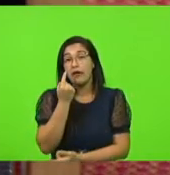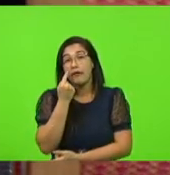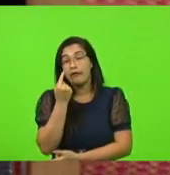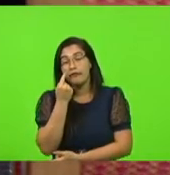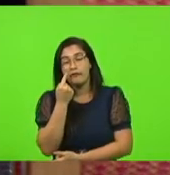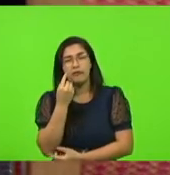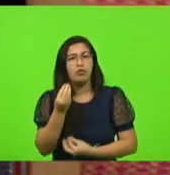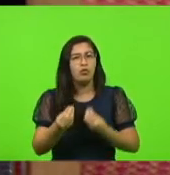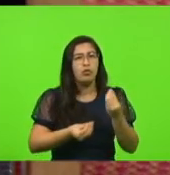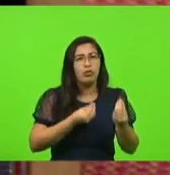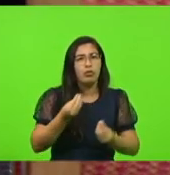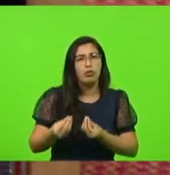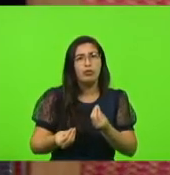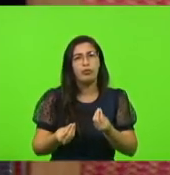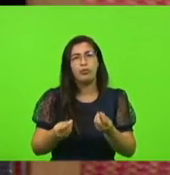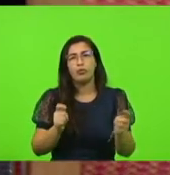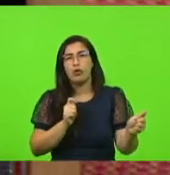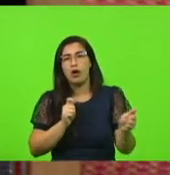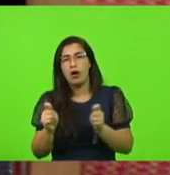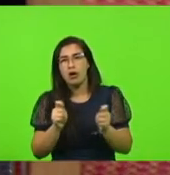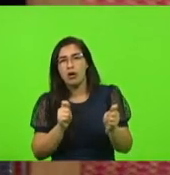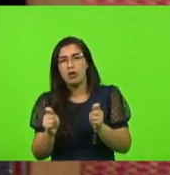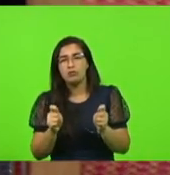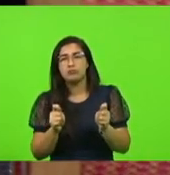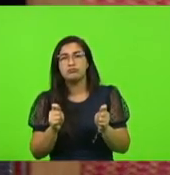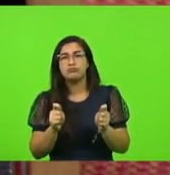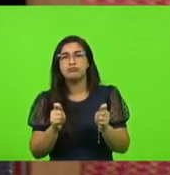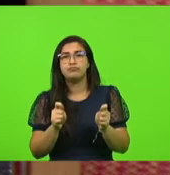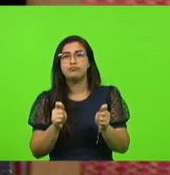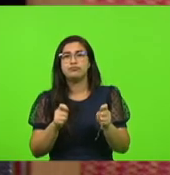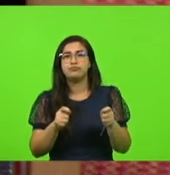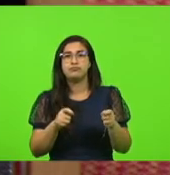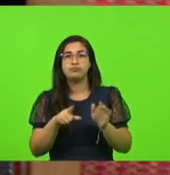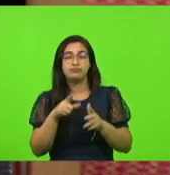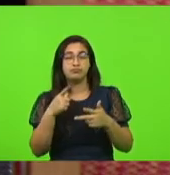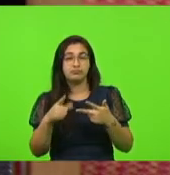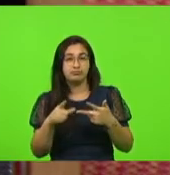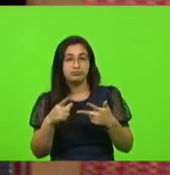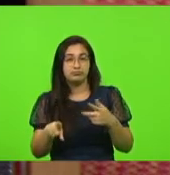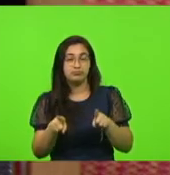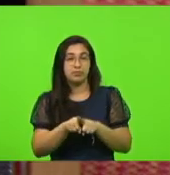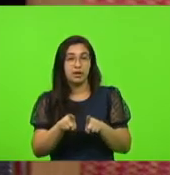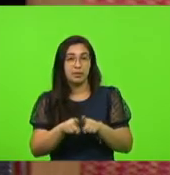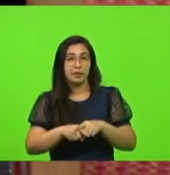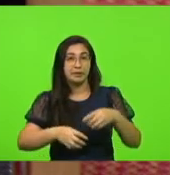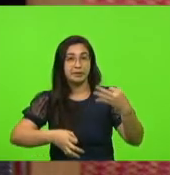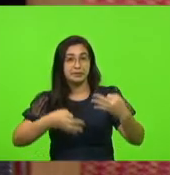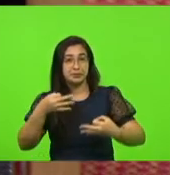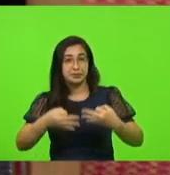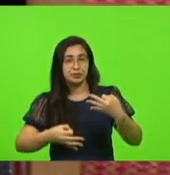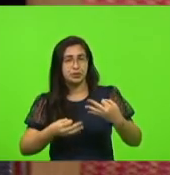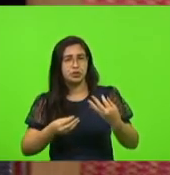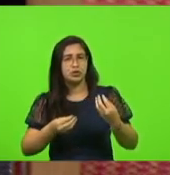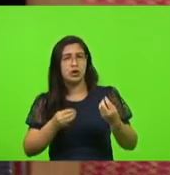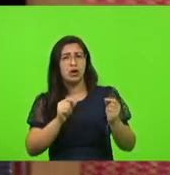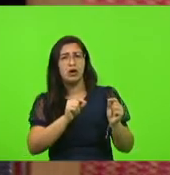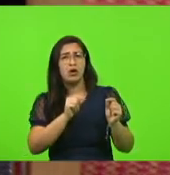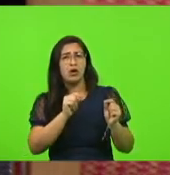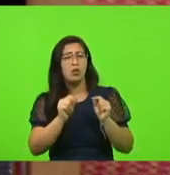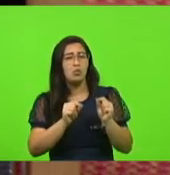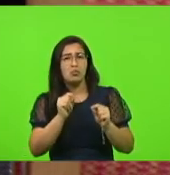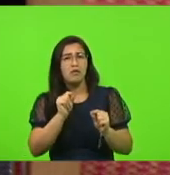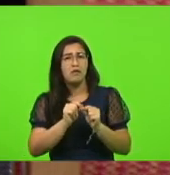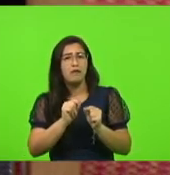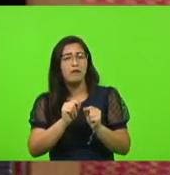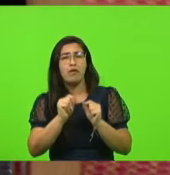nossa assessoria legislativa e jurídica o que pode ser feito e conversando